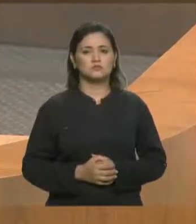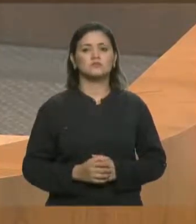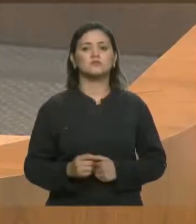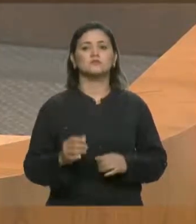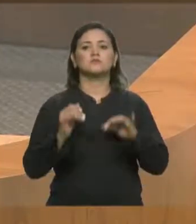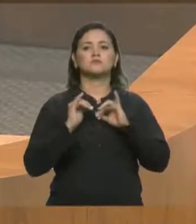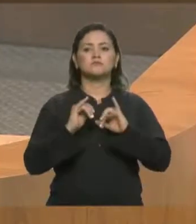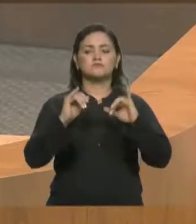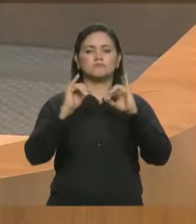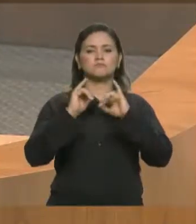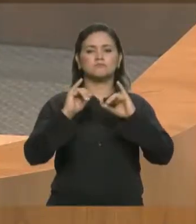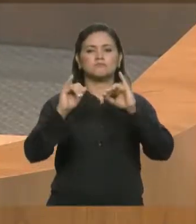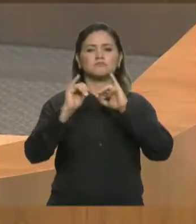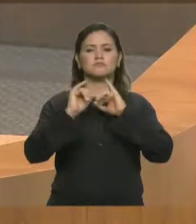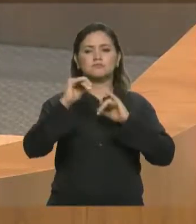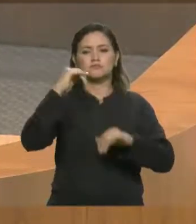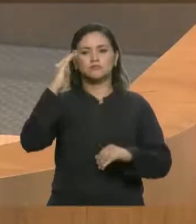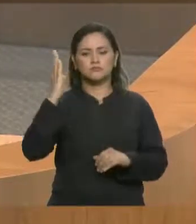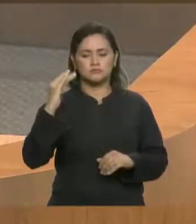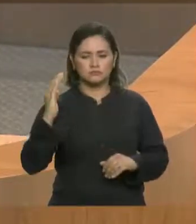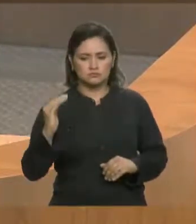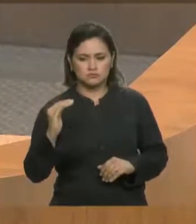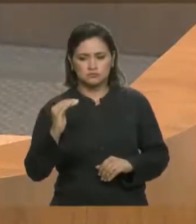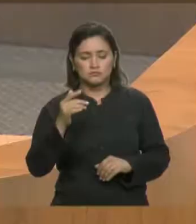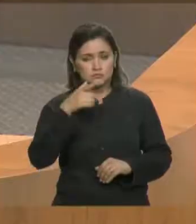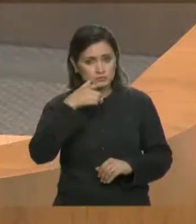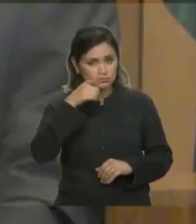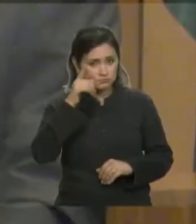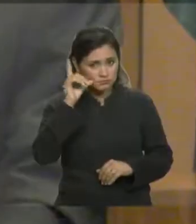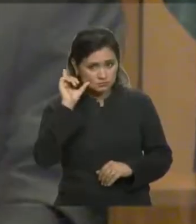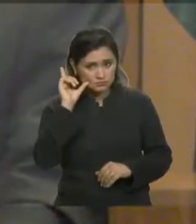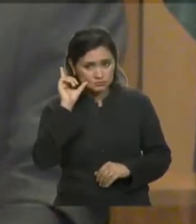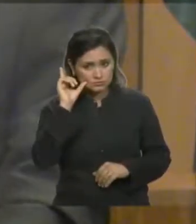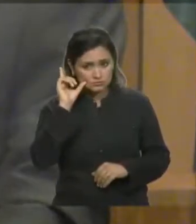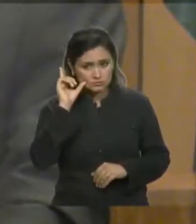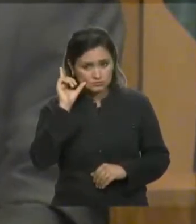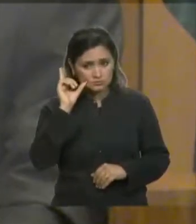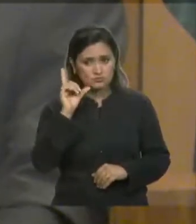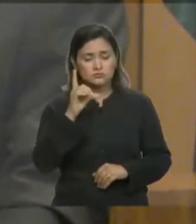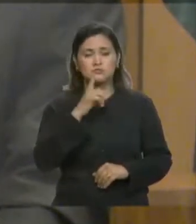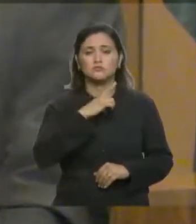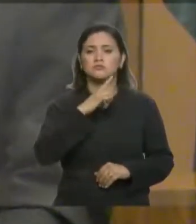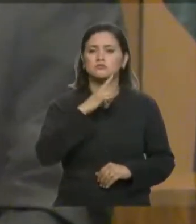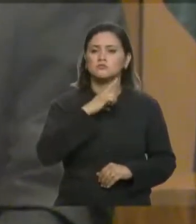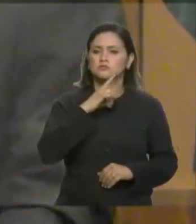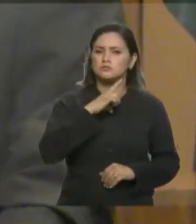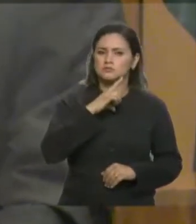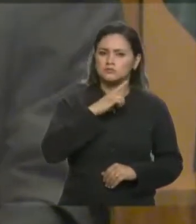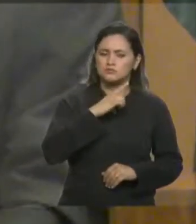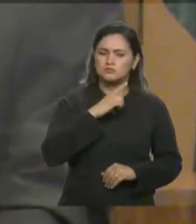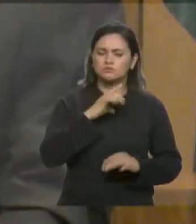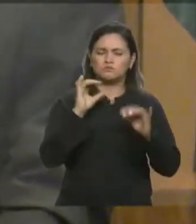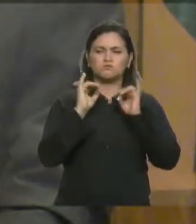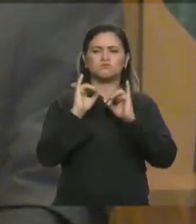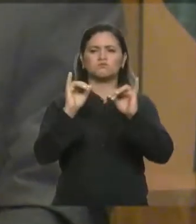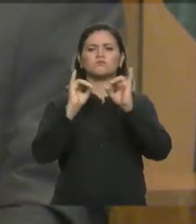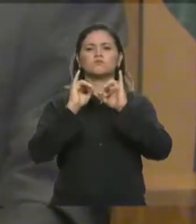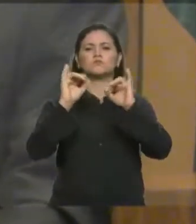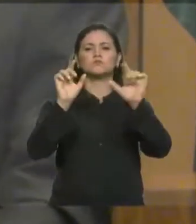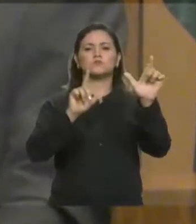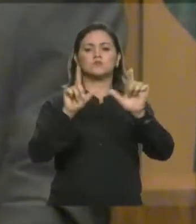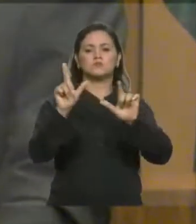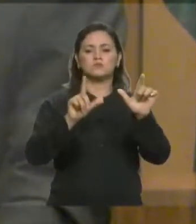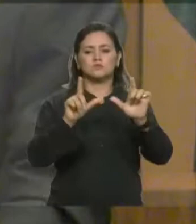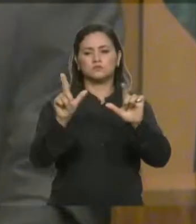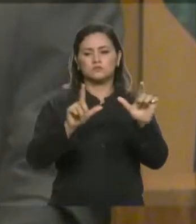nacional, e ontem, no final de semana, teve grande repercussão na mídia